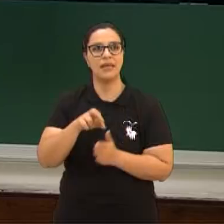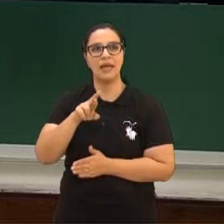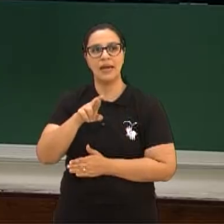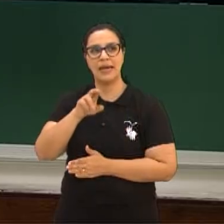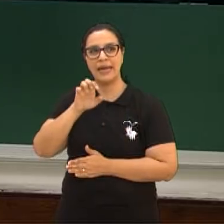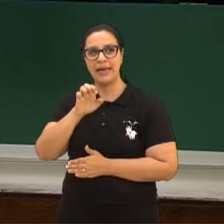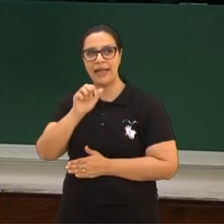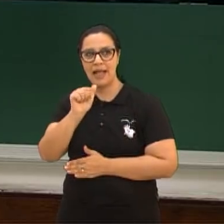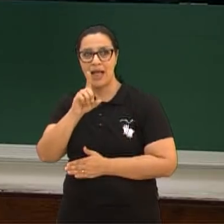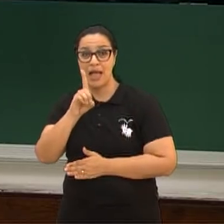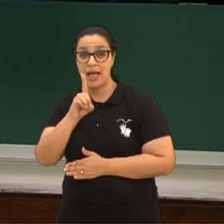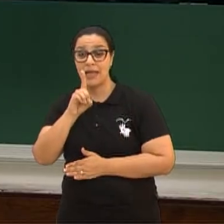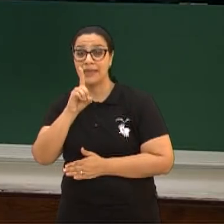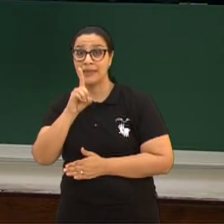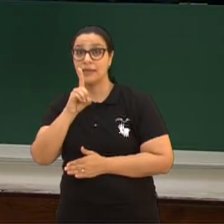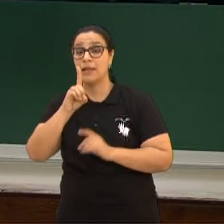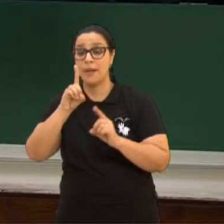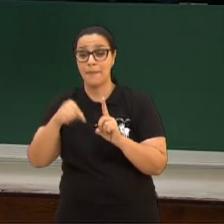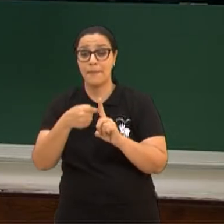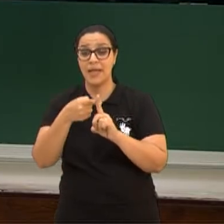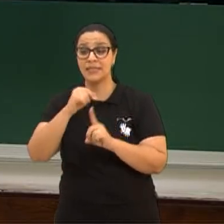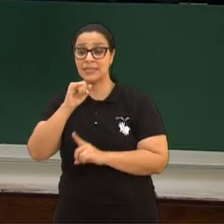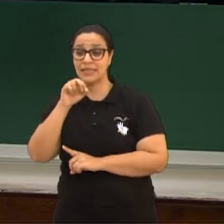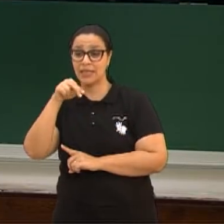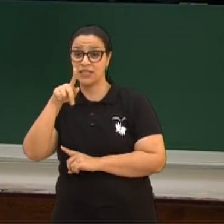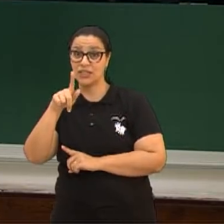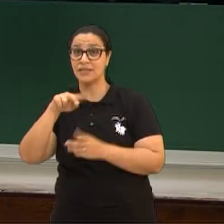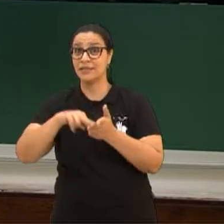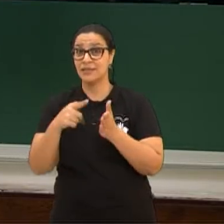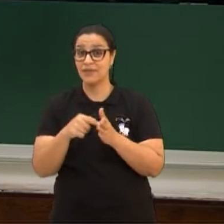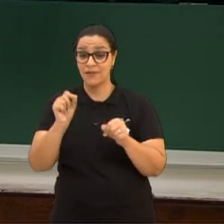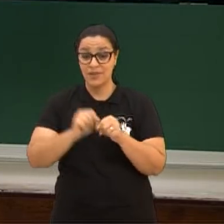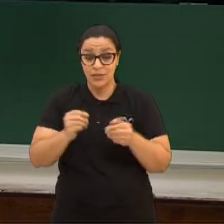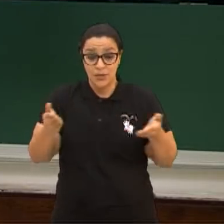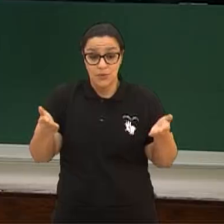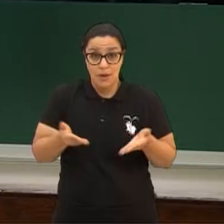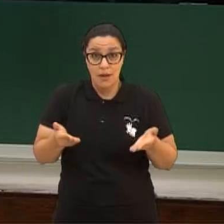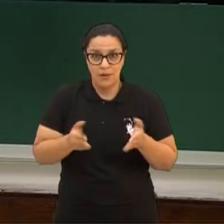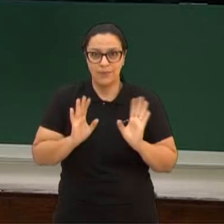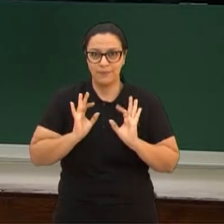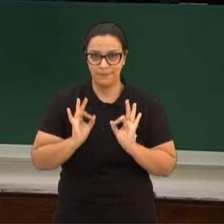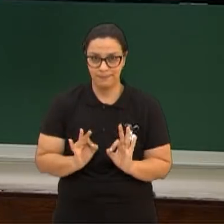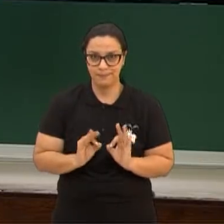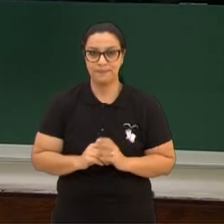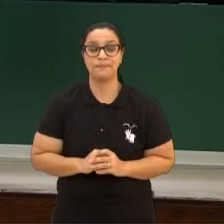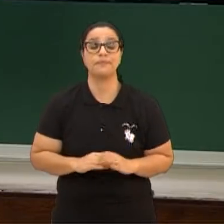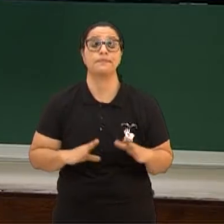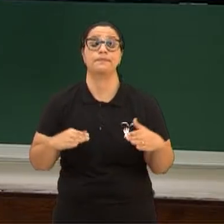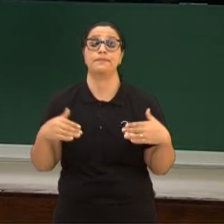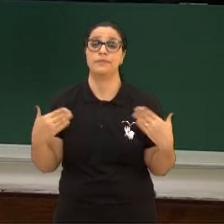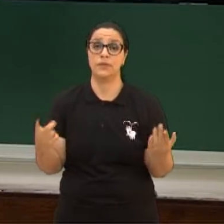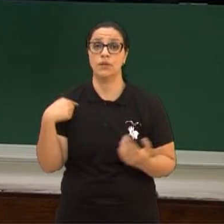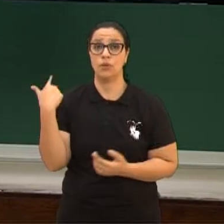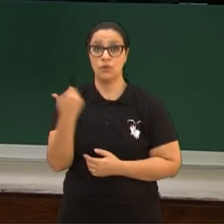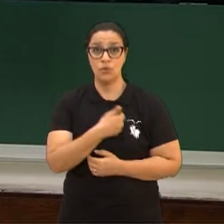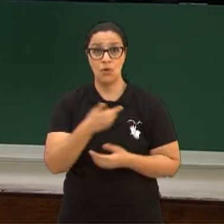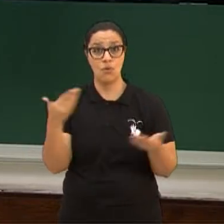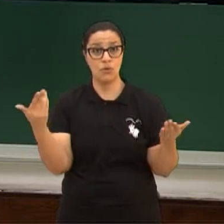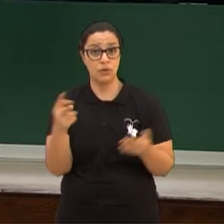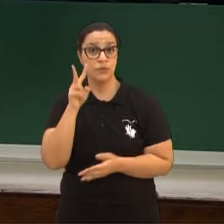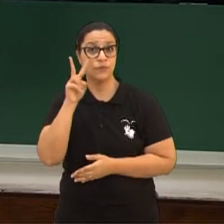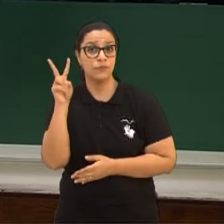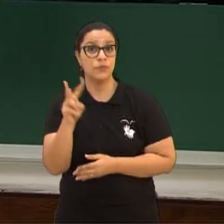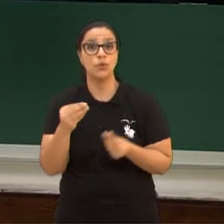teacher. Viram? Então, nós estamos fazendo a ação e falando sobre ela. Agora, nós vamos ver,